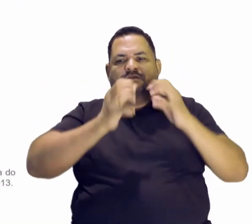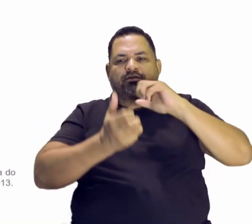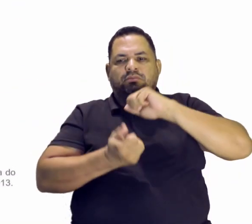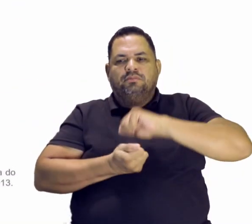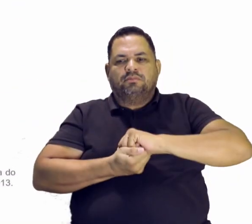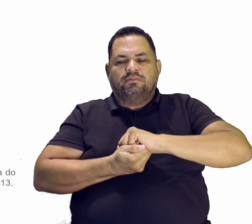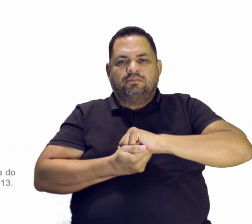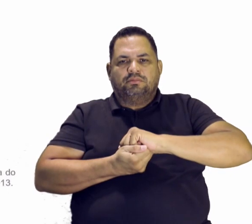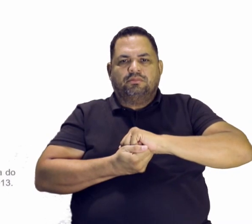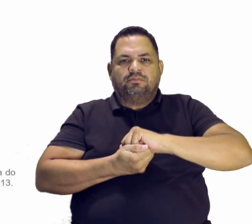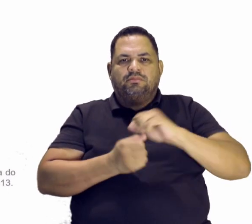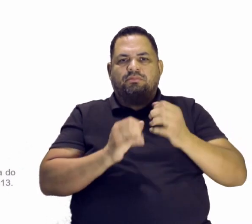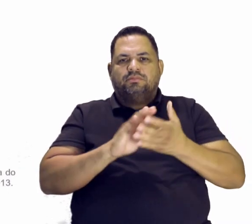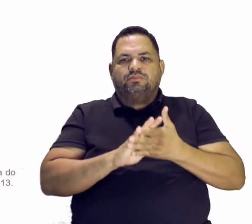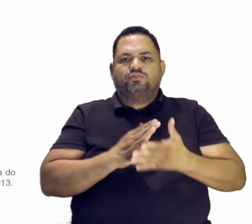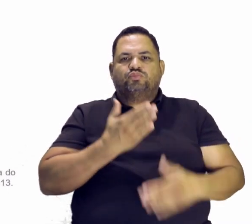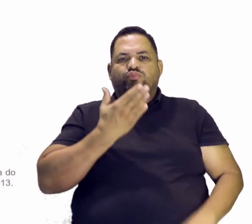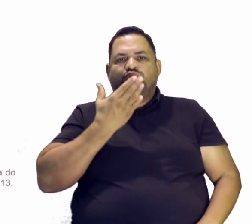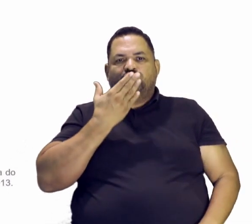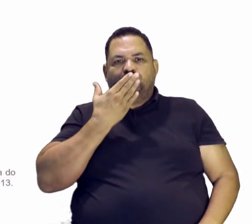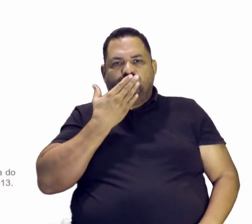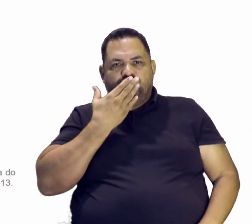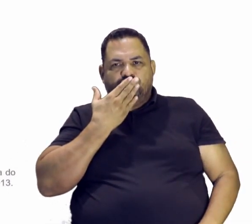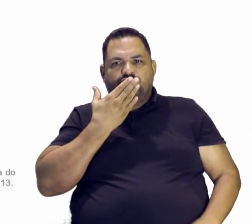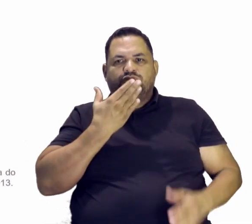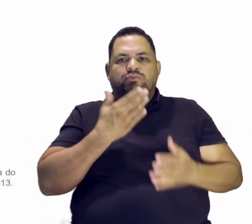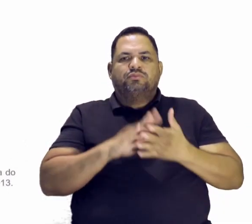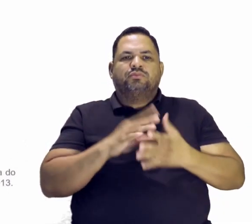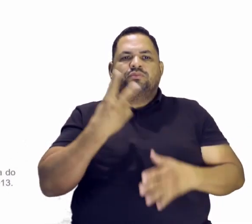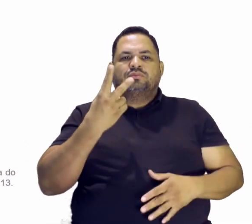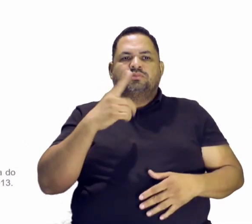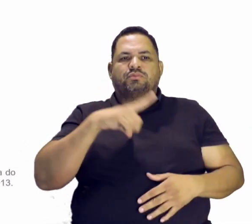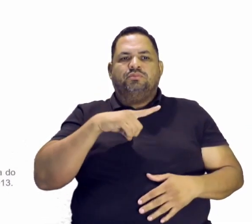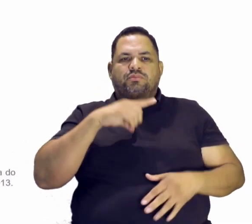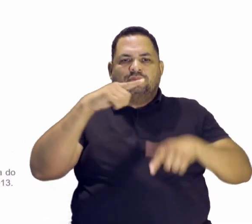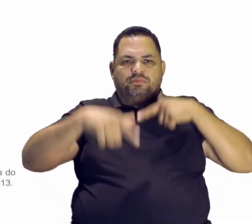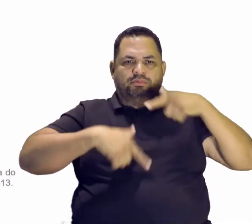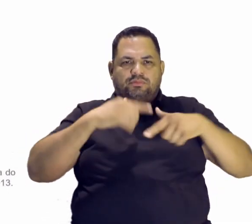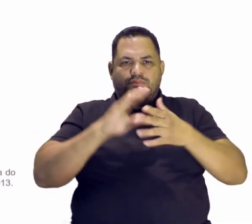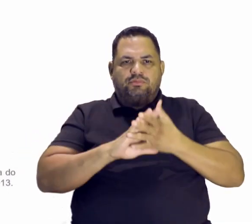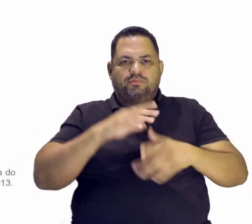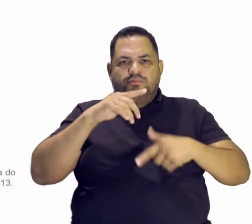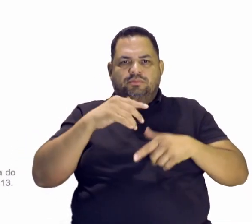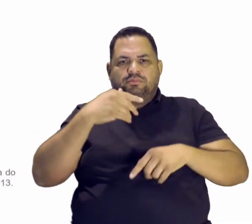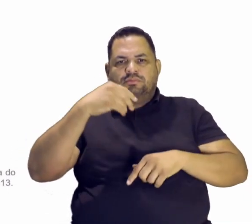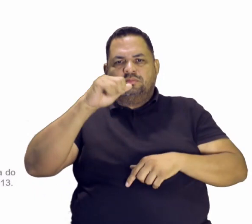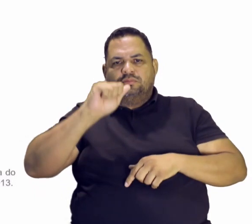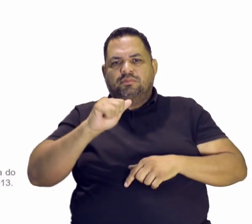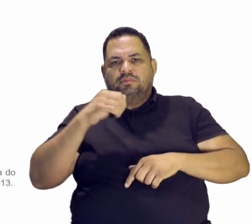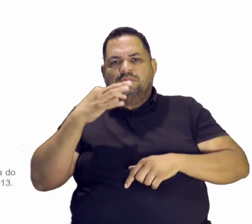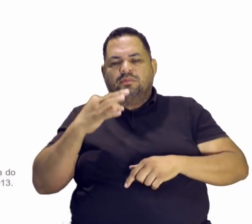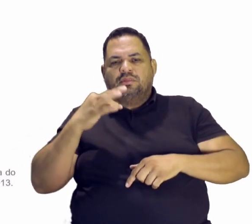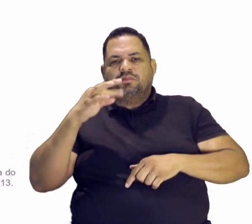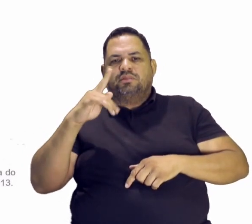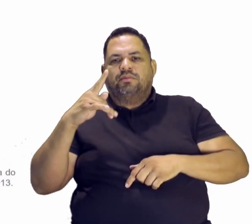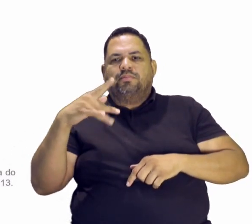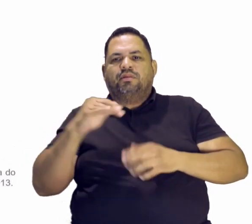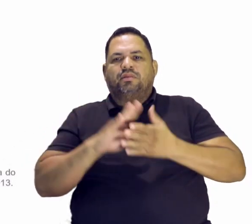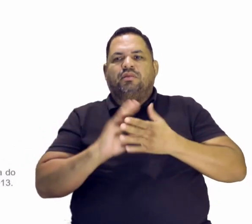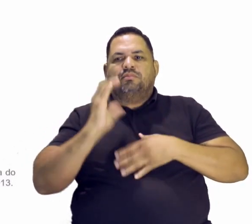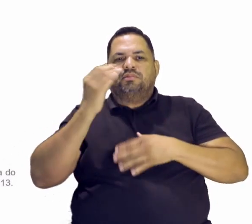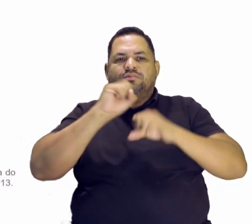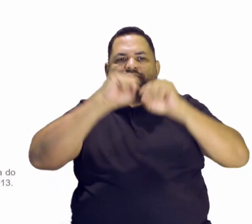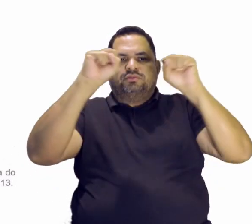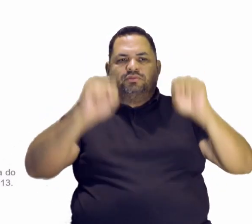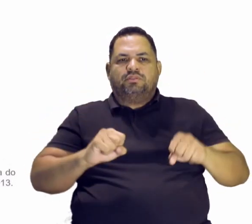tipo 2, nós temos uma eficiência na produção de ATP com base na capacidade do sistema glicolítico,